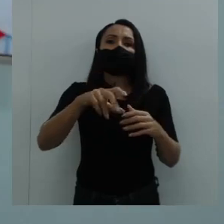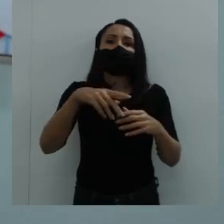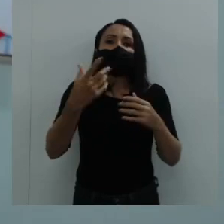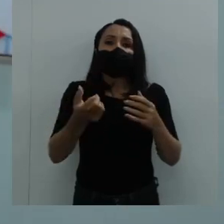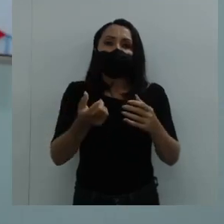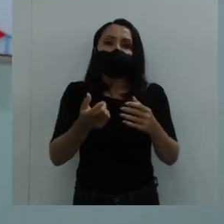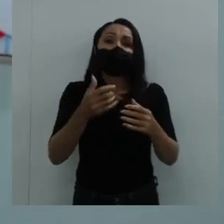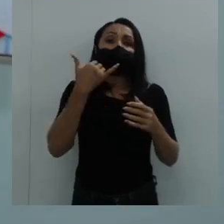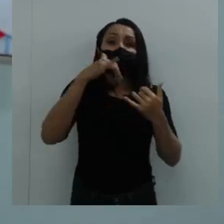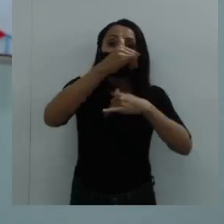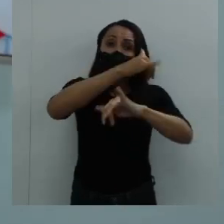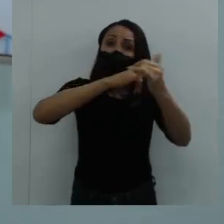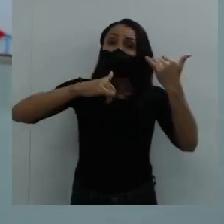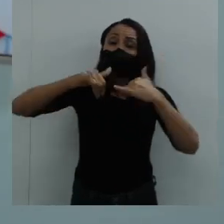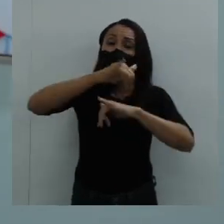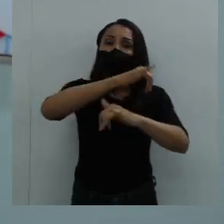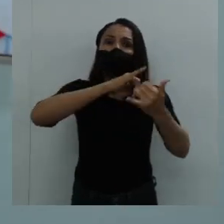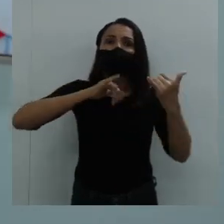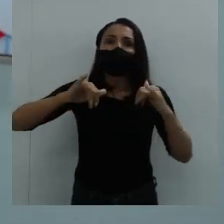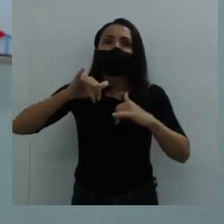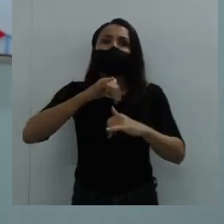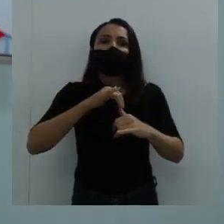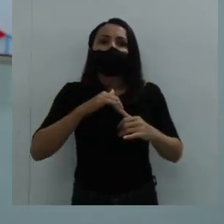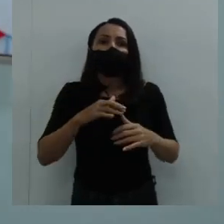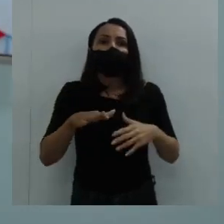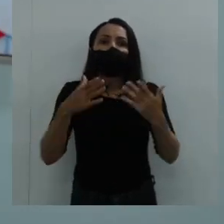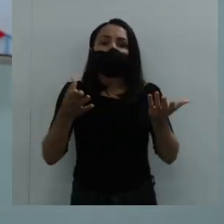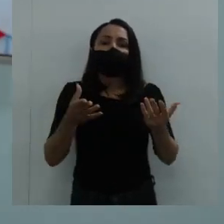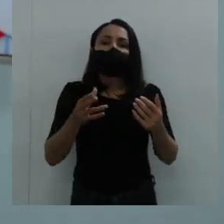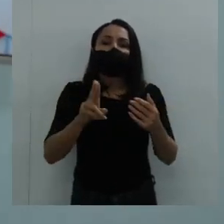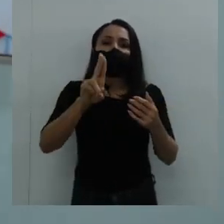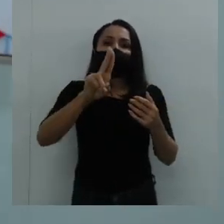de energia. Eu estou falando aí no caso de usinas